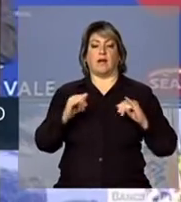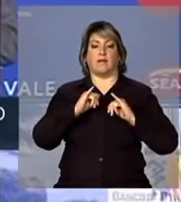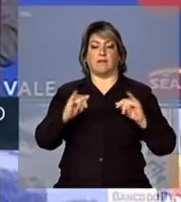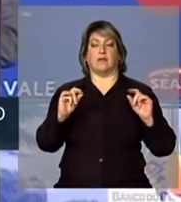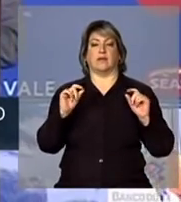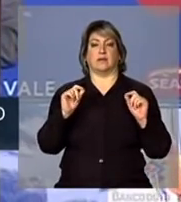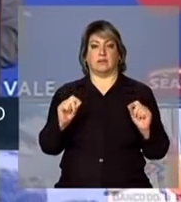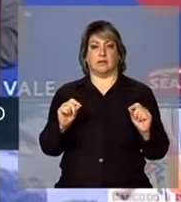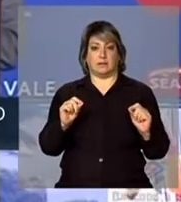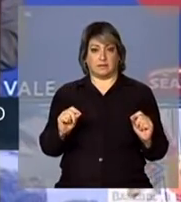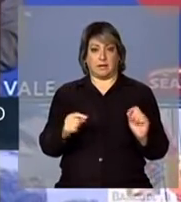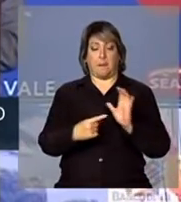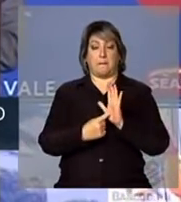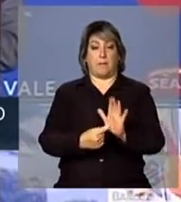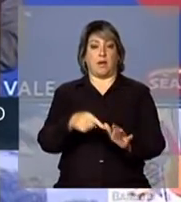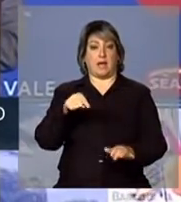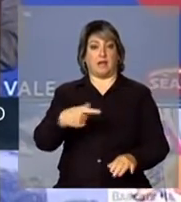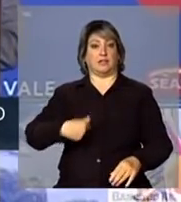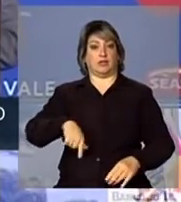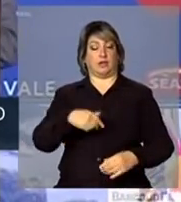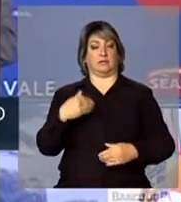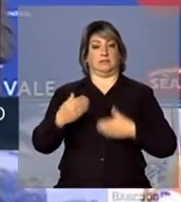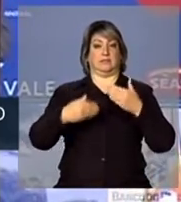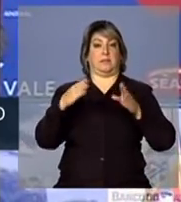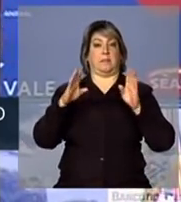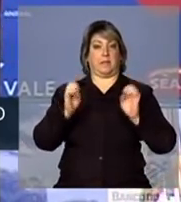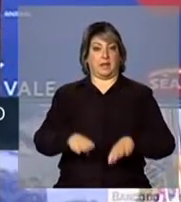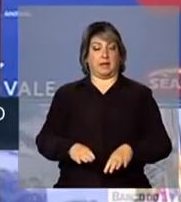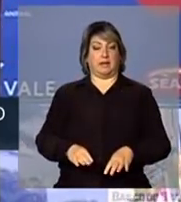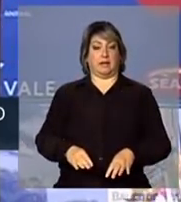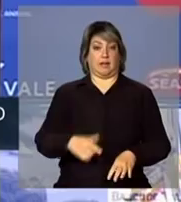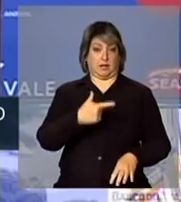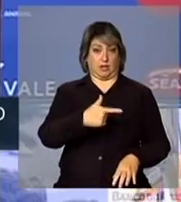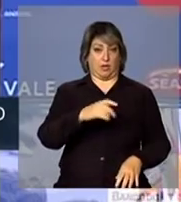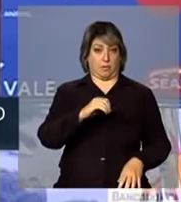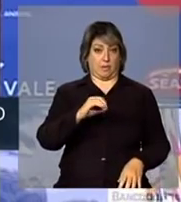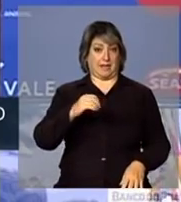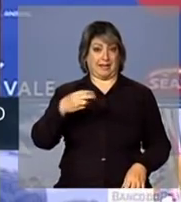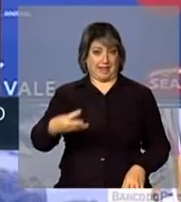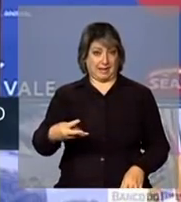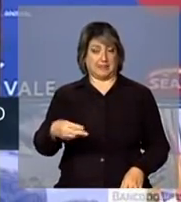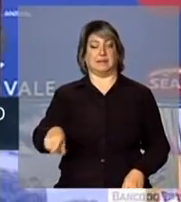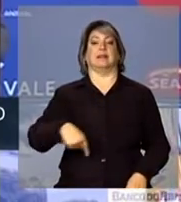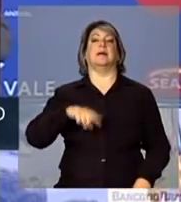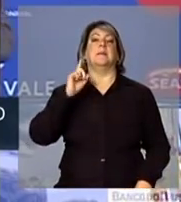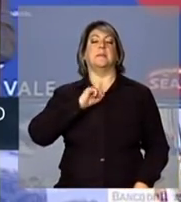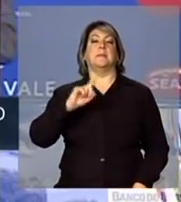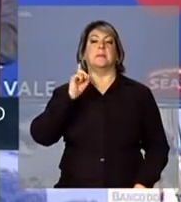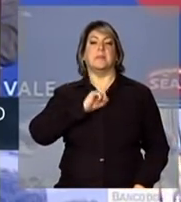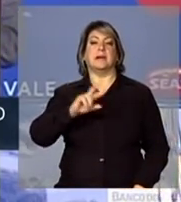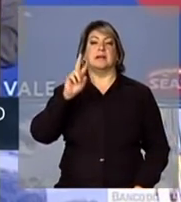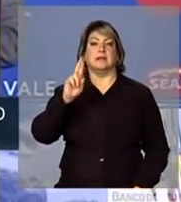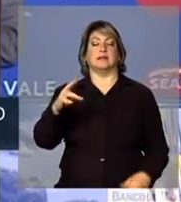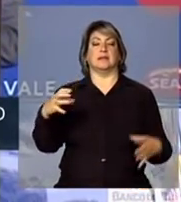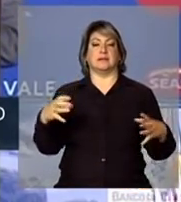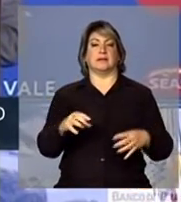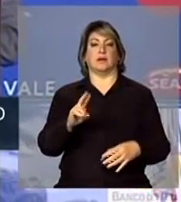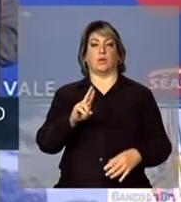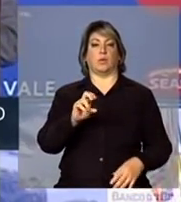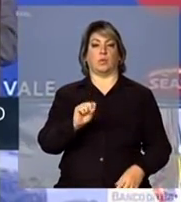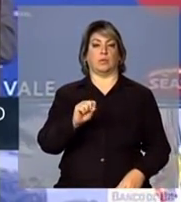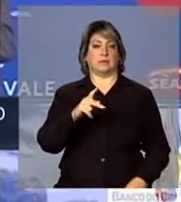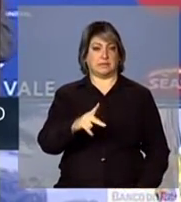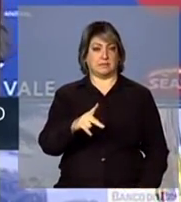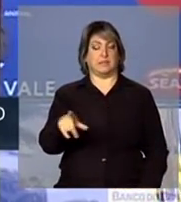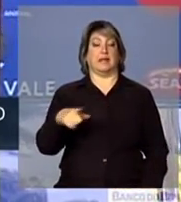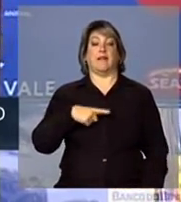que demonstra essa nossa prosperidade. No ano de 2003, Minas Gerais representava, pelos dados da USP,